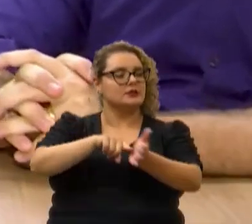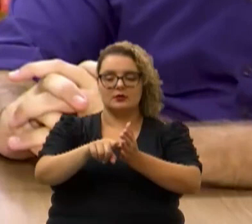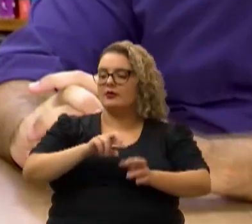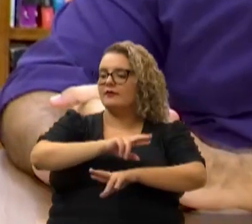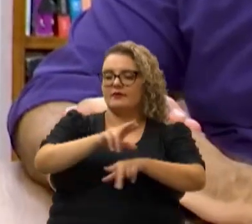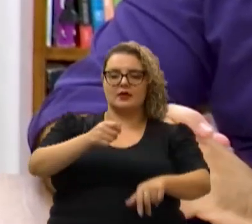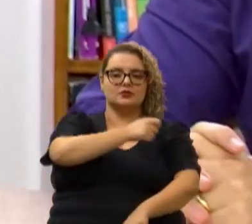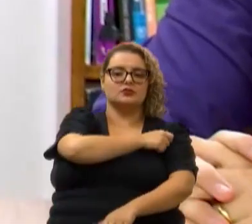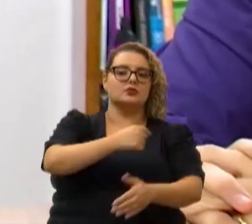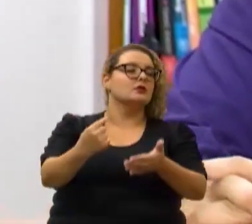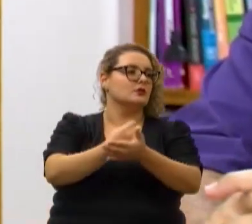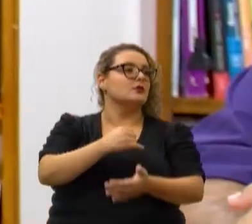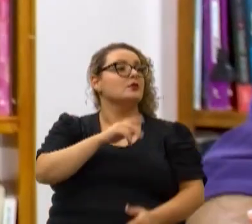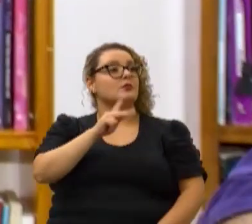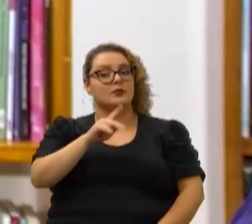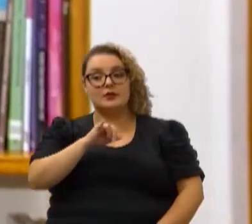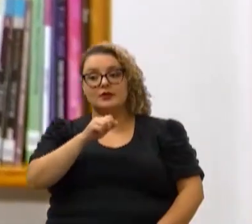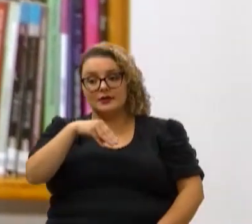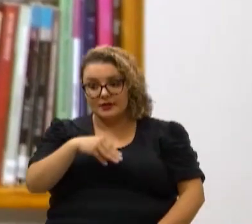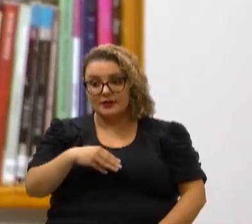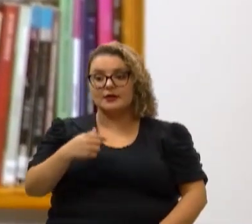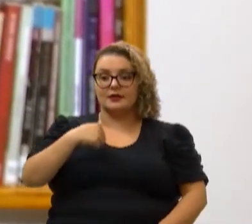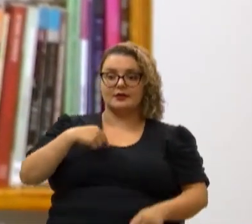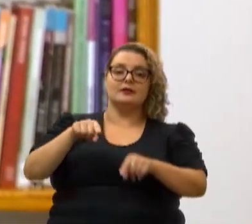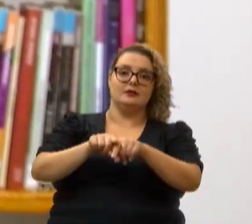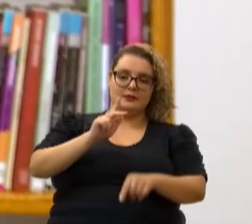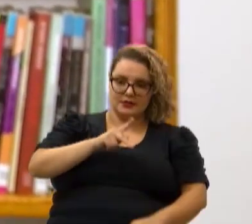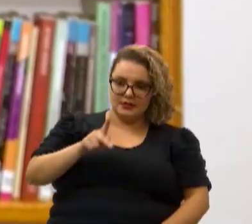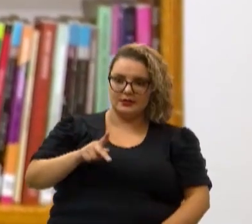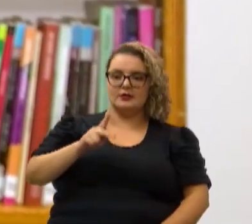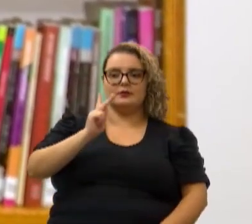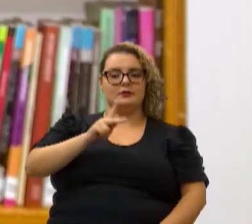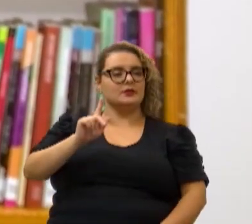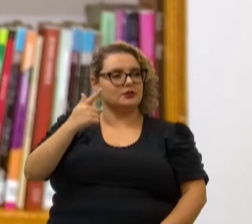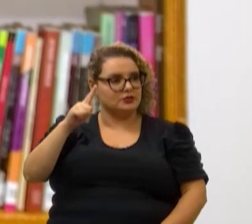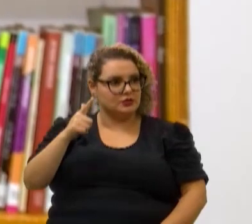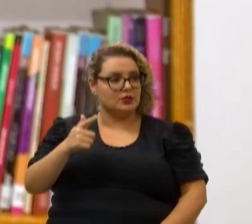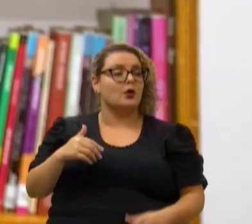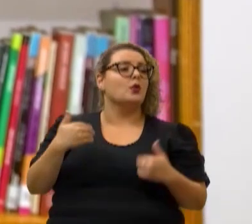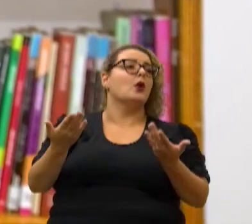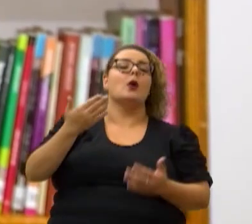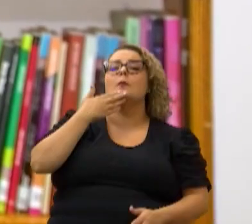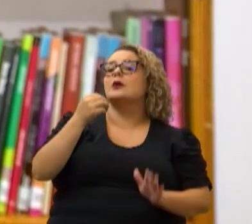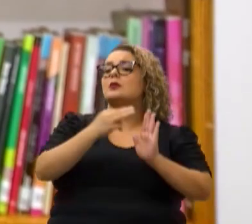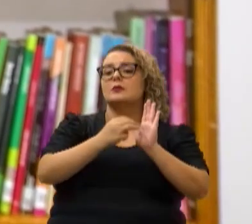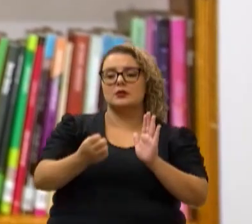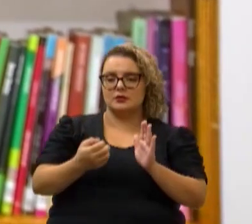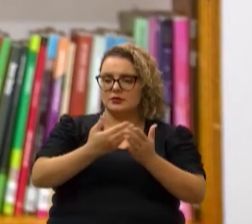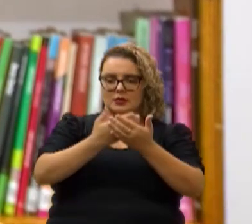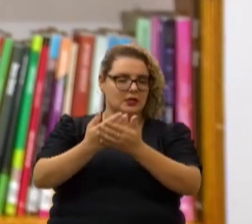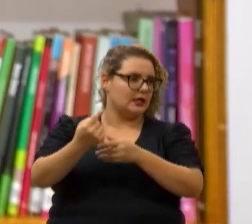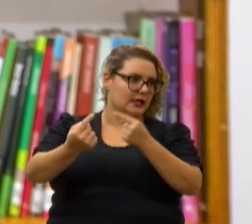me perguntam: Ian, professor, eu também estou em sala de aula, sou professor de geografia. Qual é o melhor método de estudo?